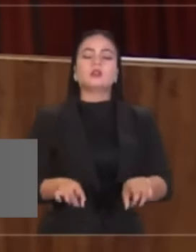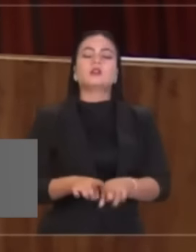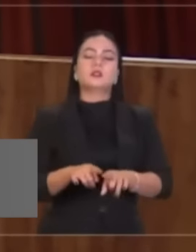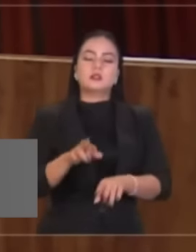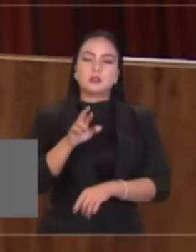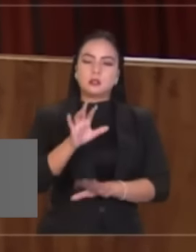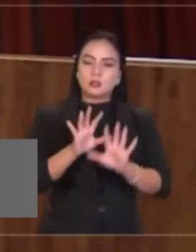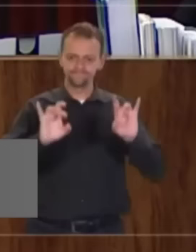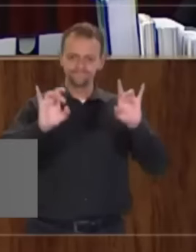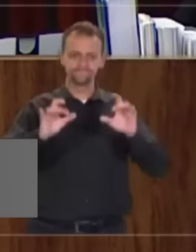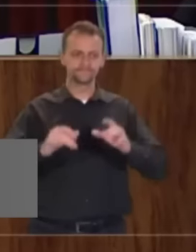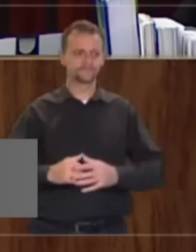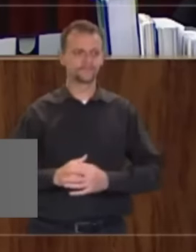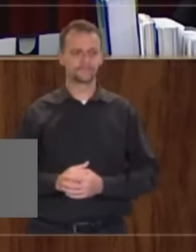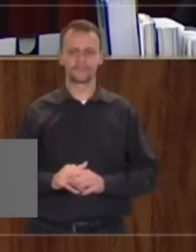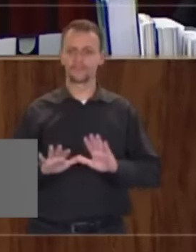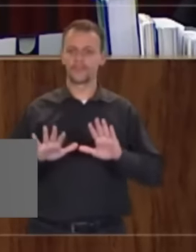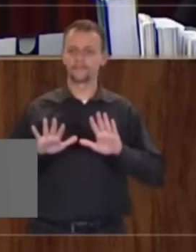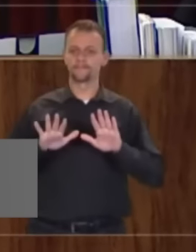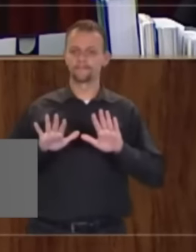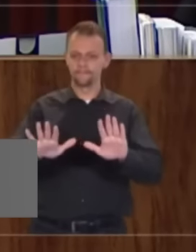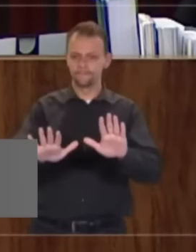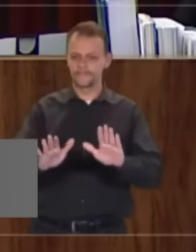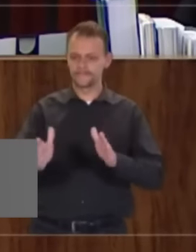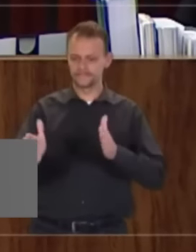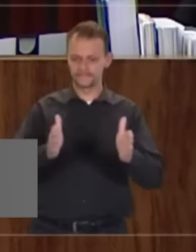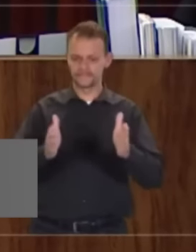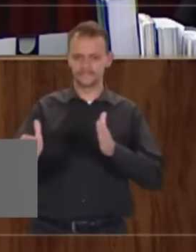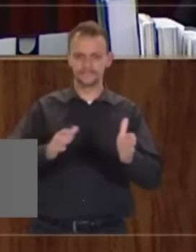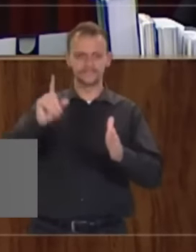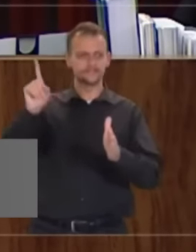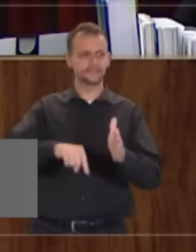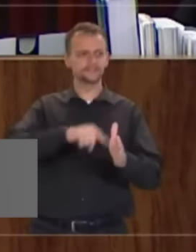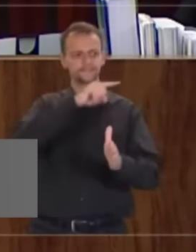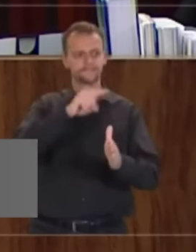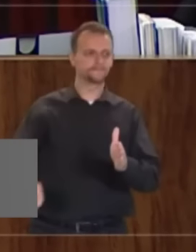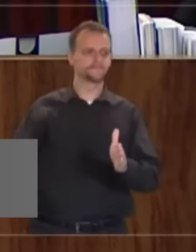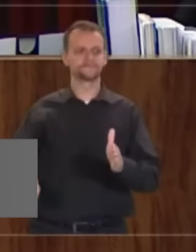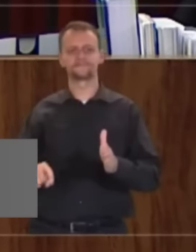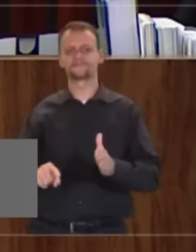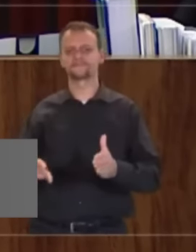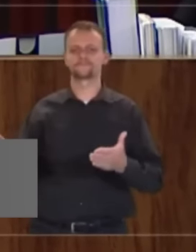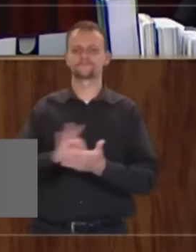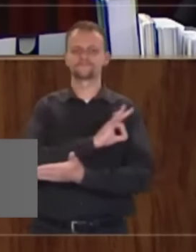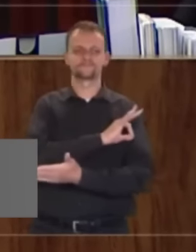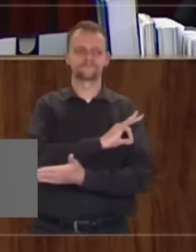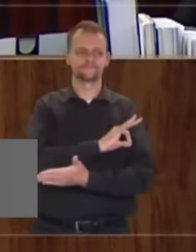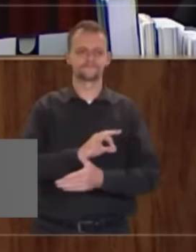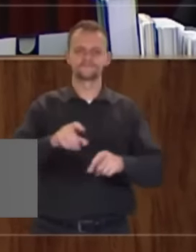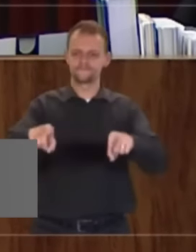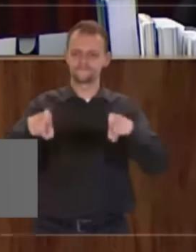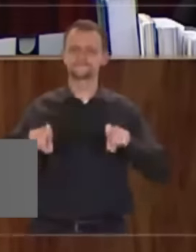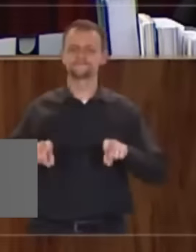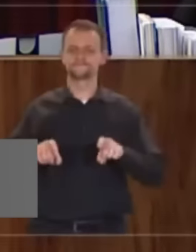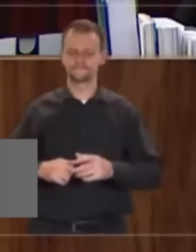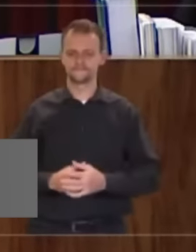Eleitoral do Paraná para cassação de registro cassação de mandatos e decretação de